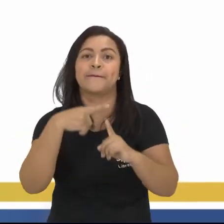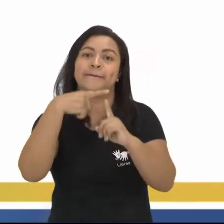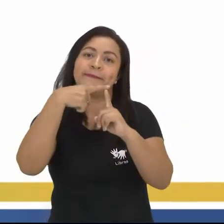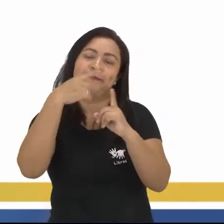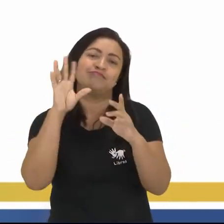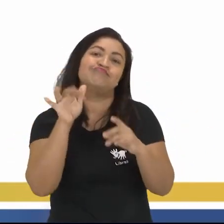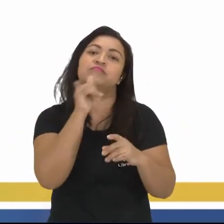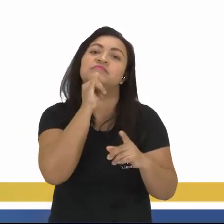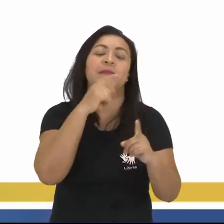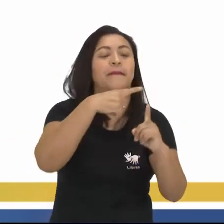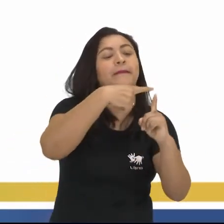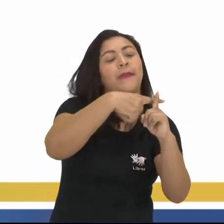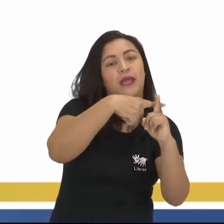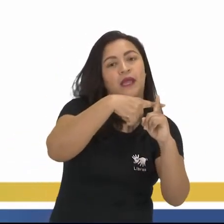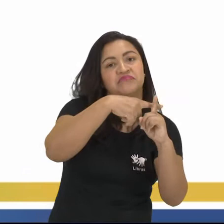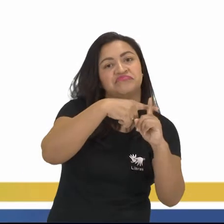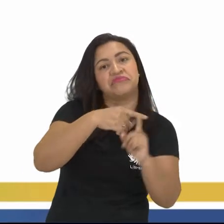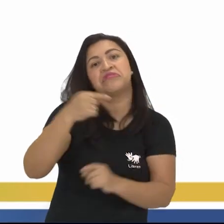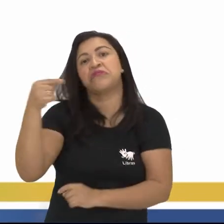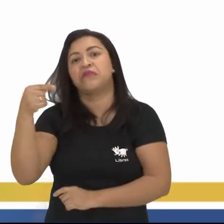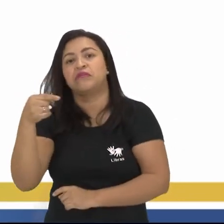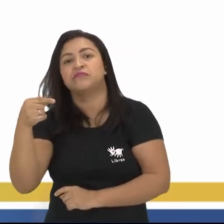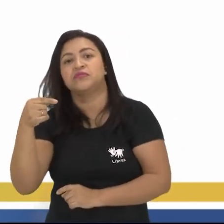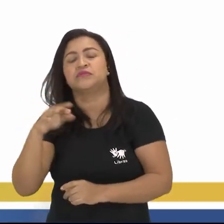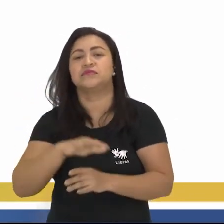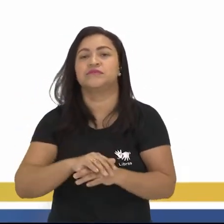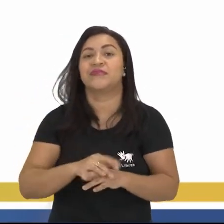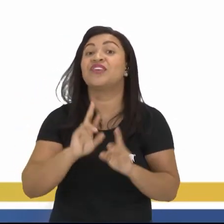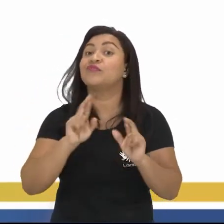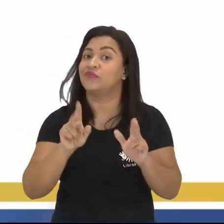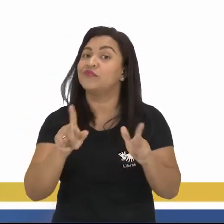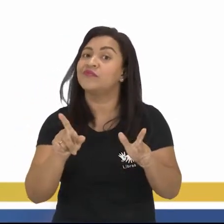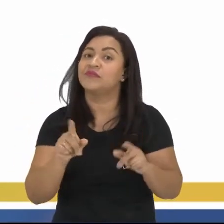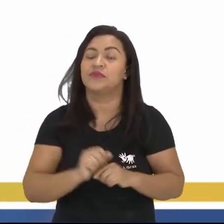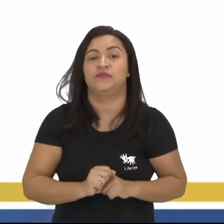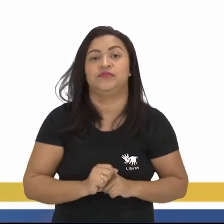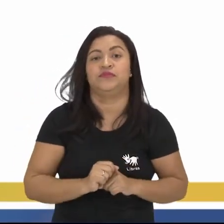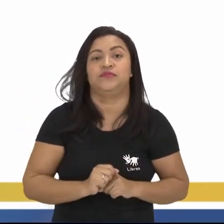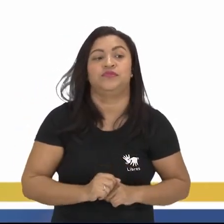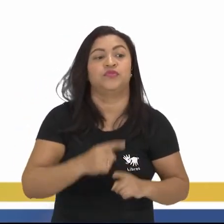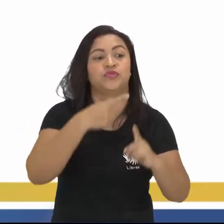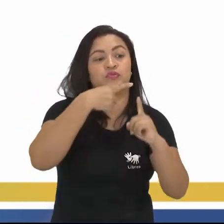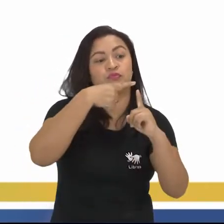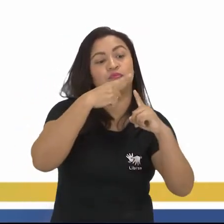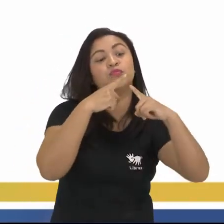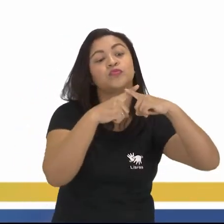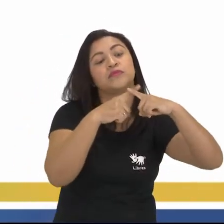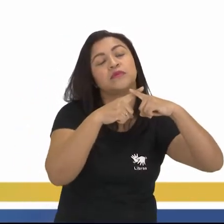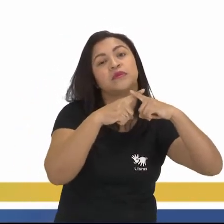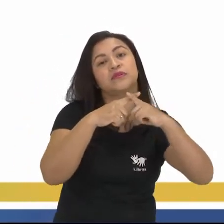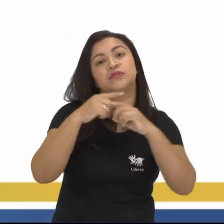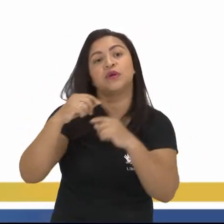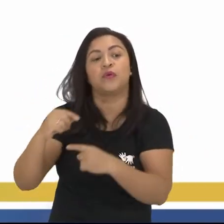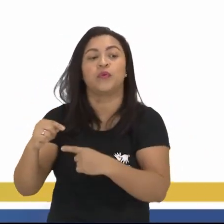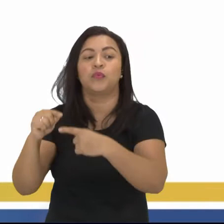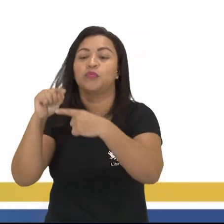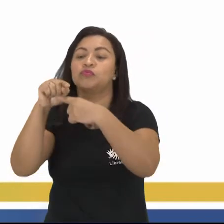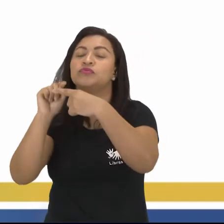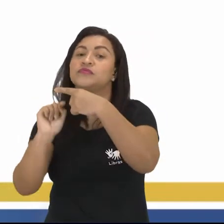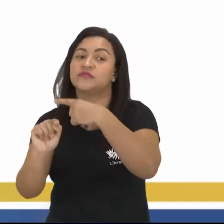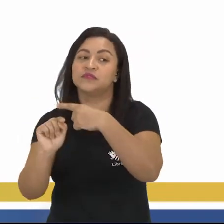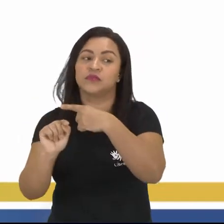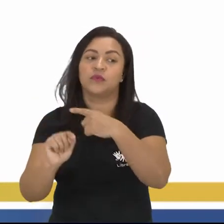menos, subtração. Antagônico. Multiplicação, divisão.